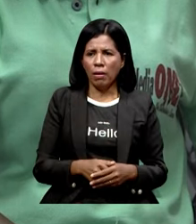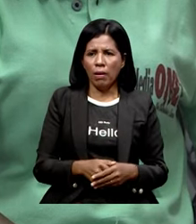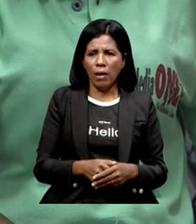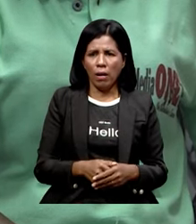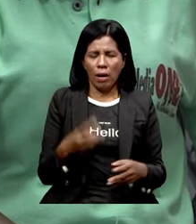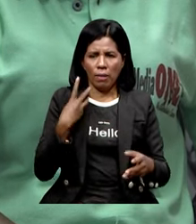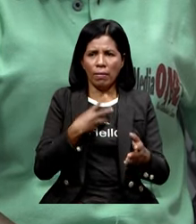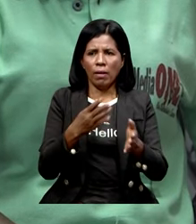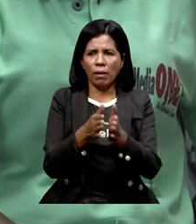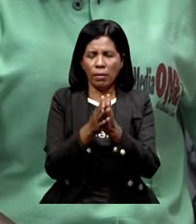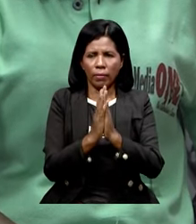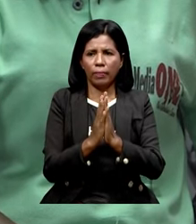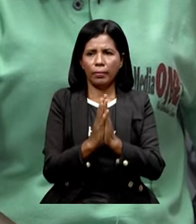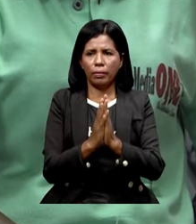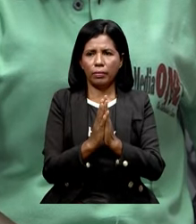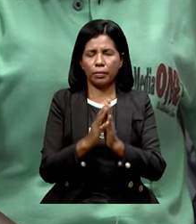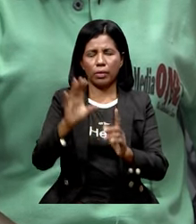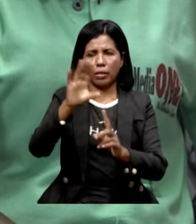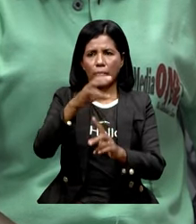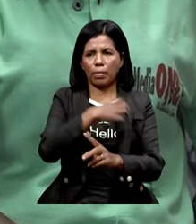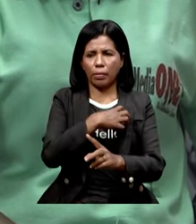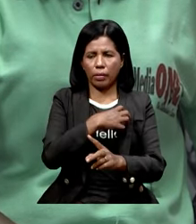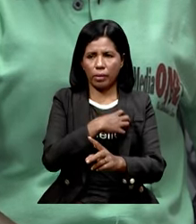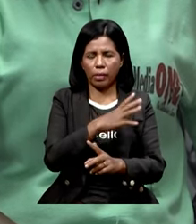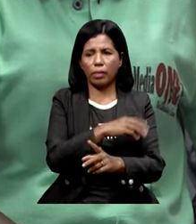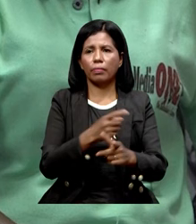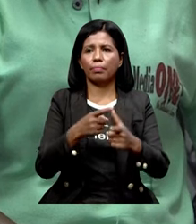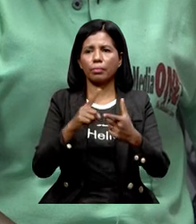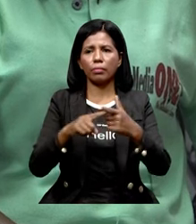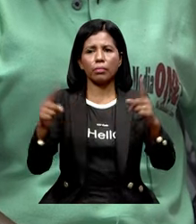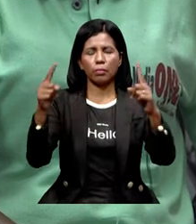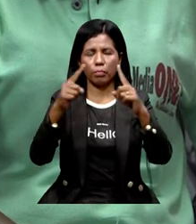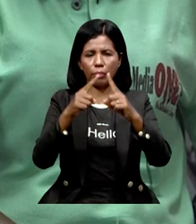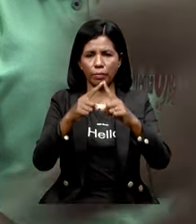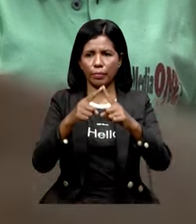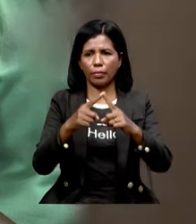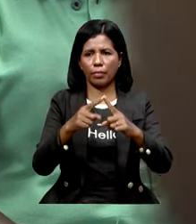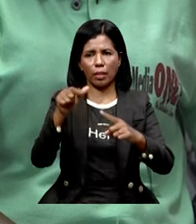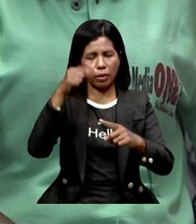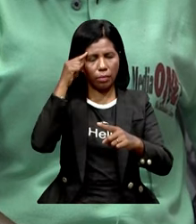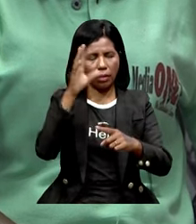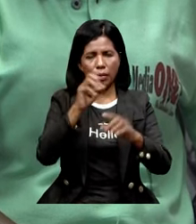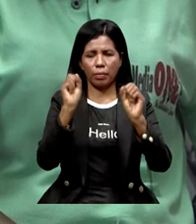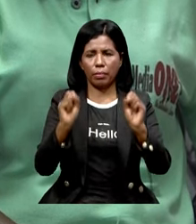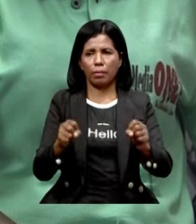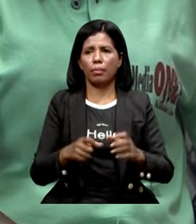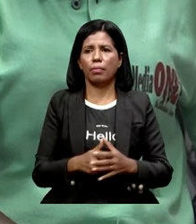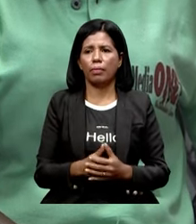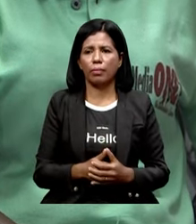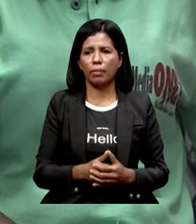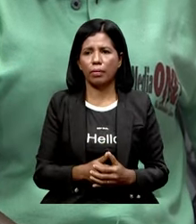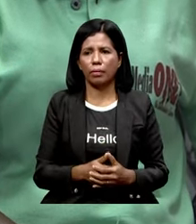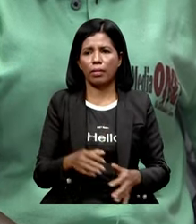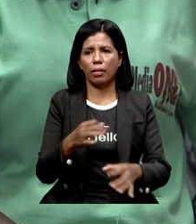itabuçu ba comando geral Penitele, vai a governo para tubel, há